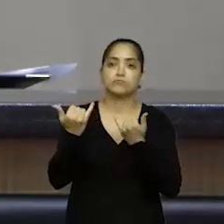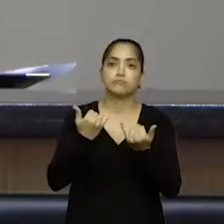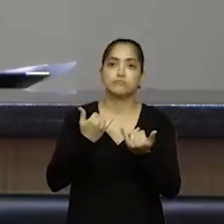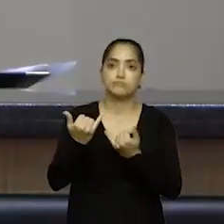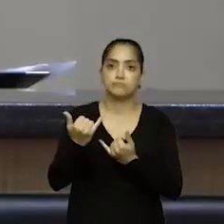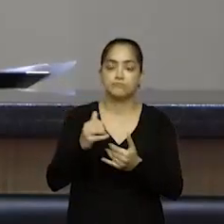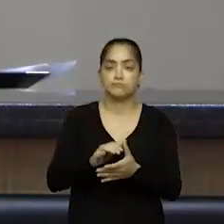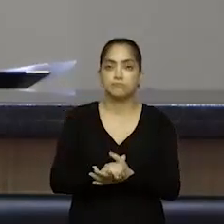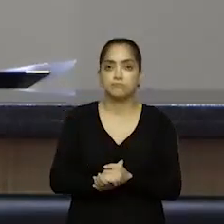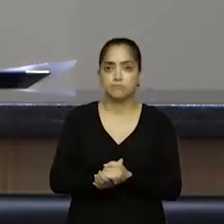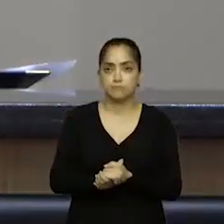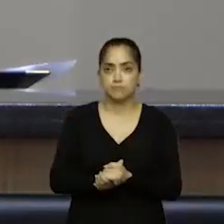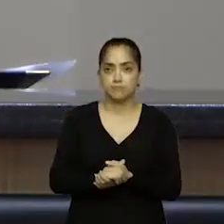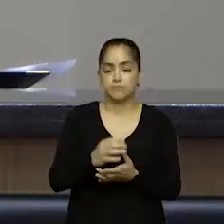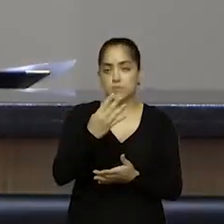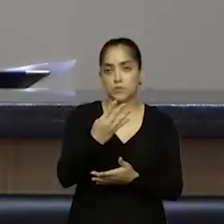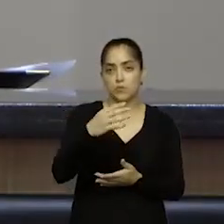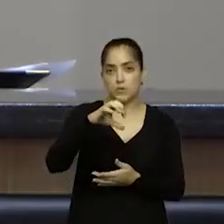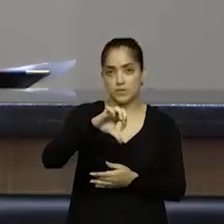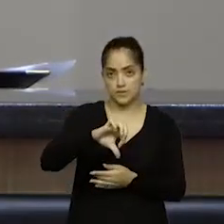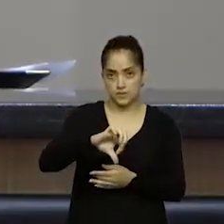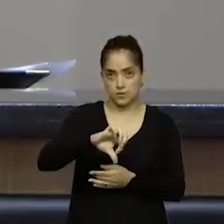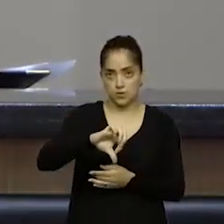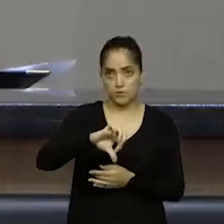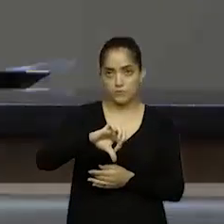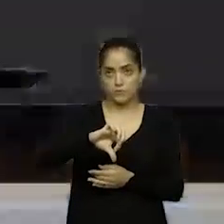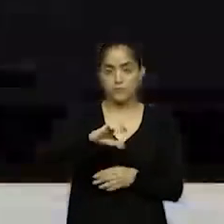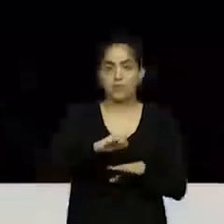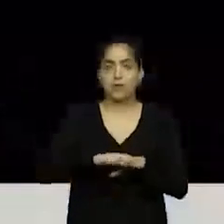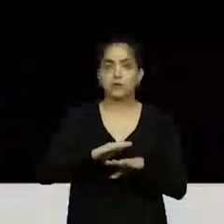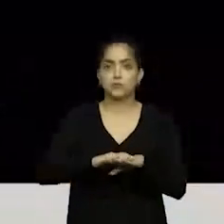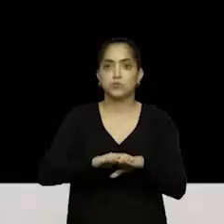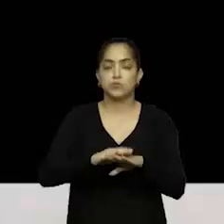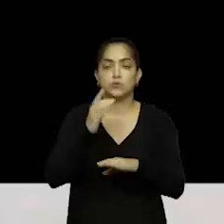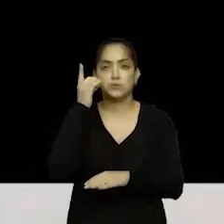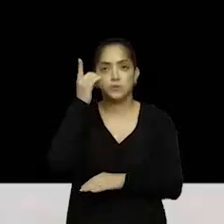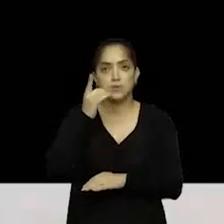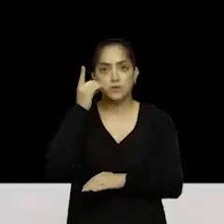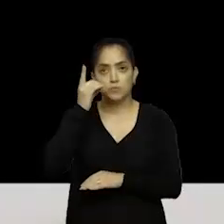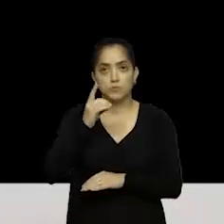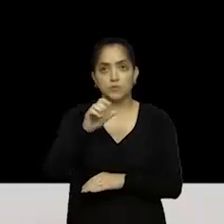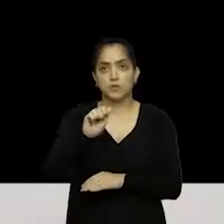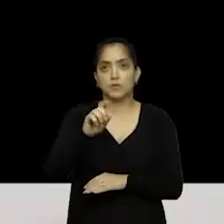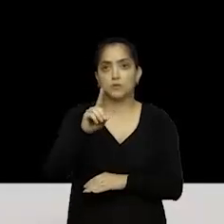Pedido de informação 49, autor deputado Adriano Pereira,